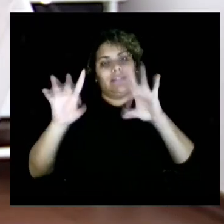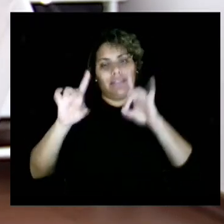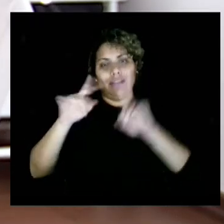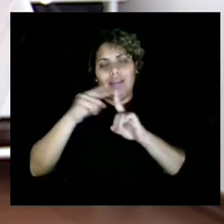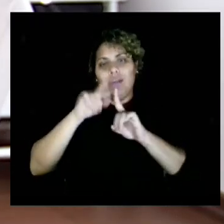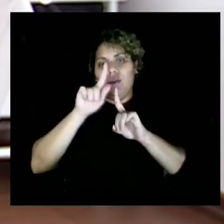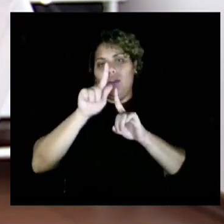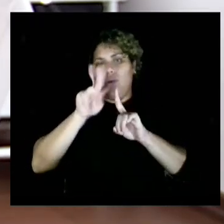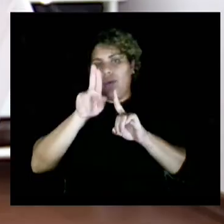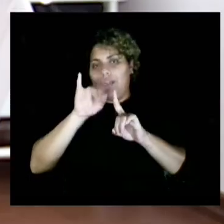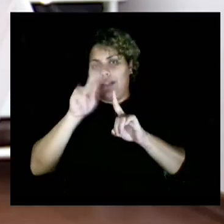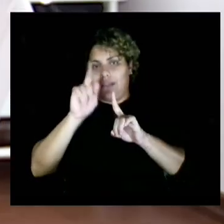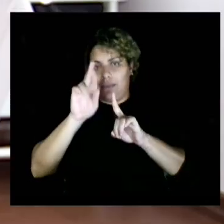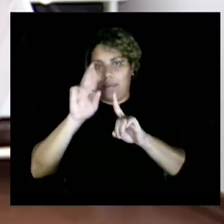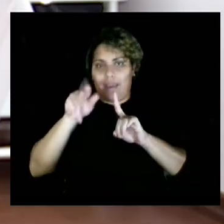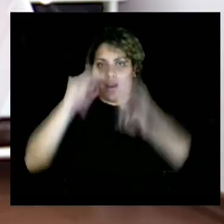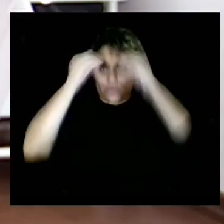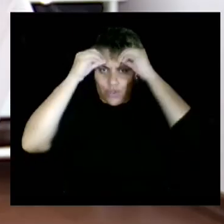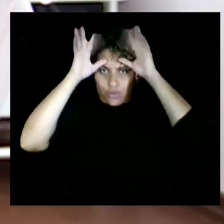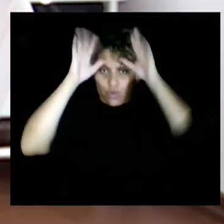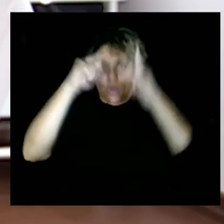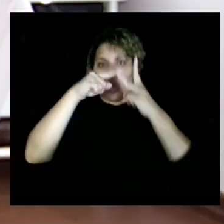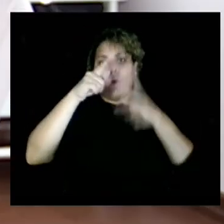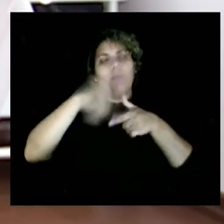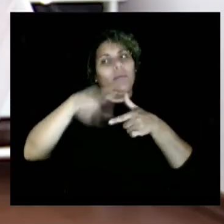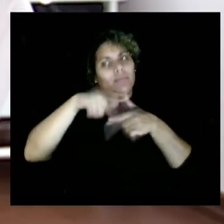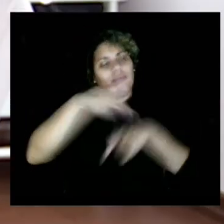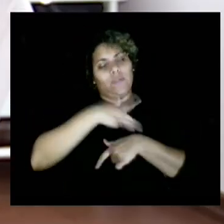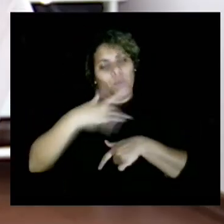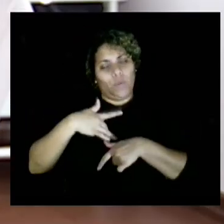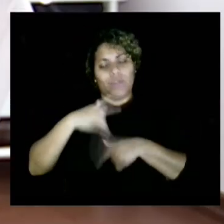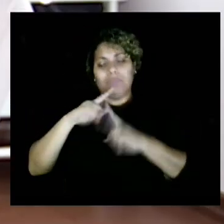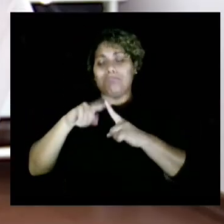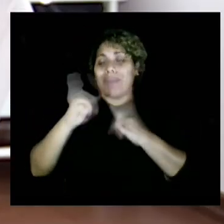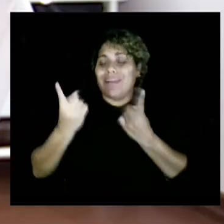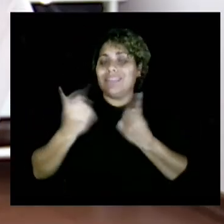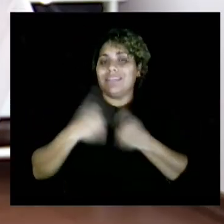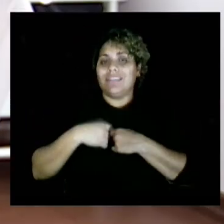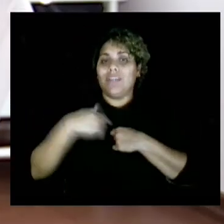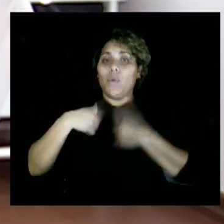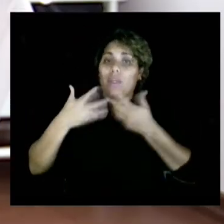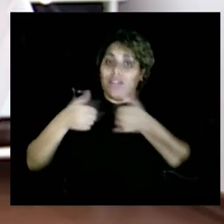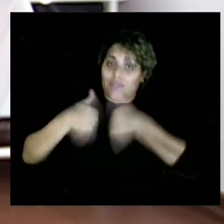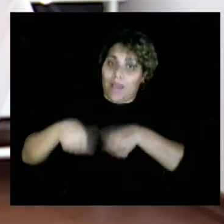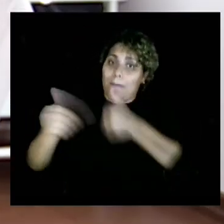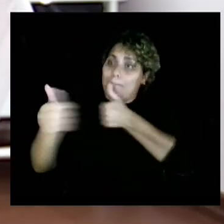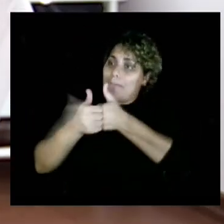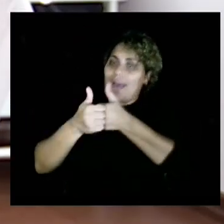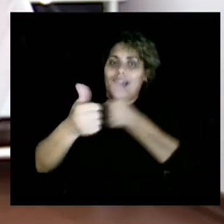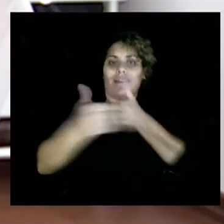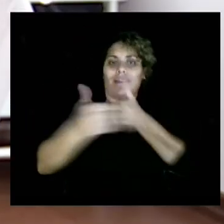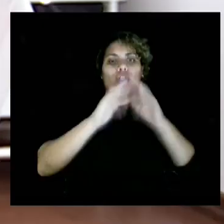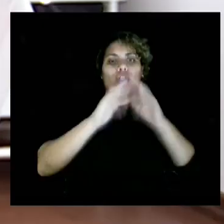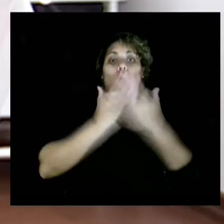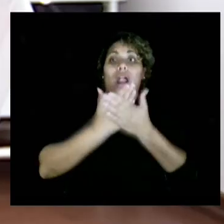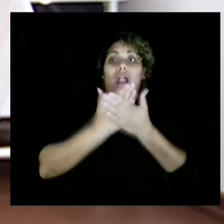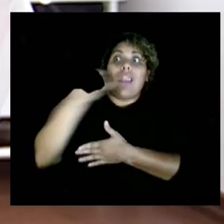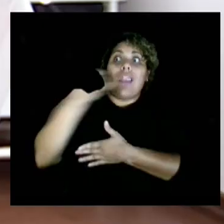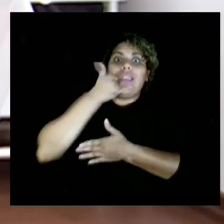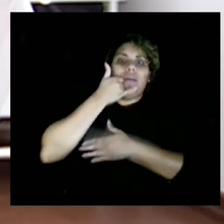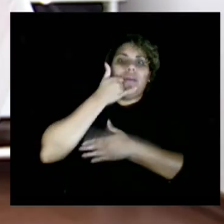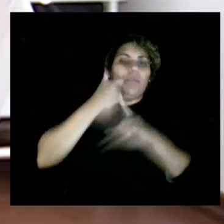um problema de saúde, mas assim, eu quis ficar perto, porque se a escola liga, tudo sou eu que